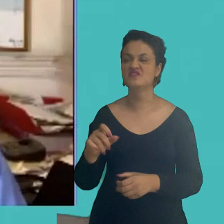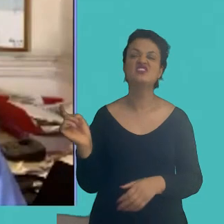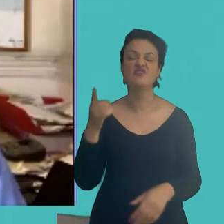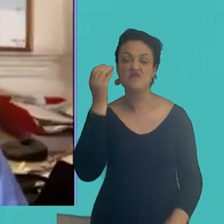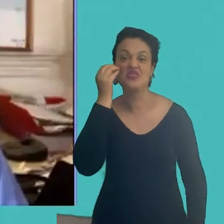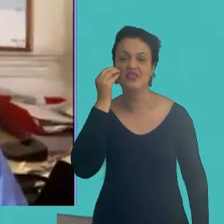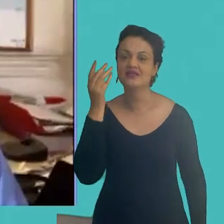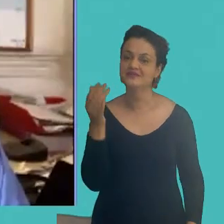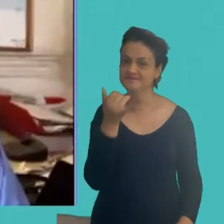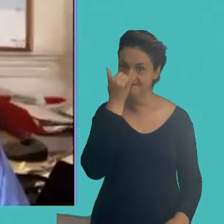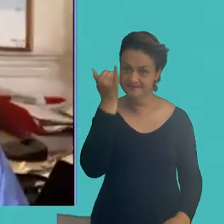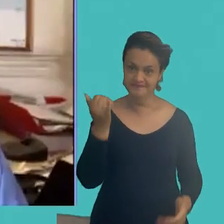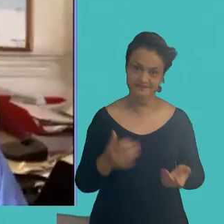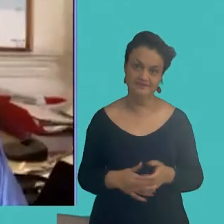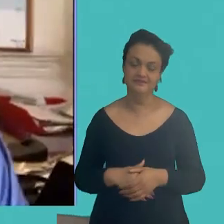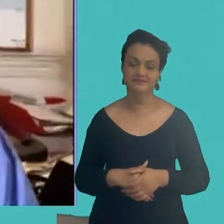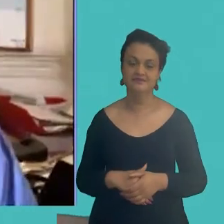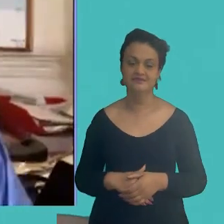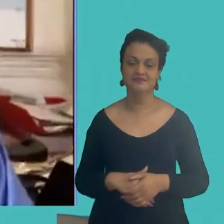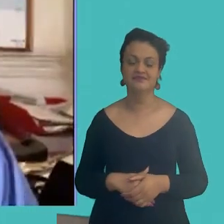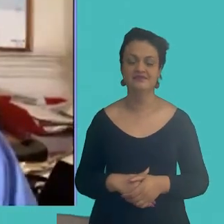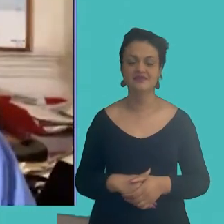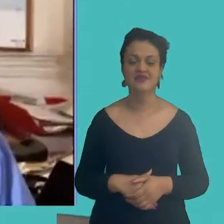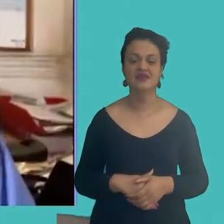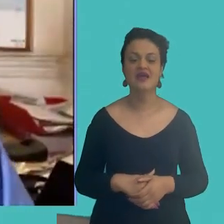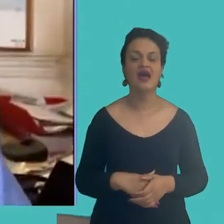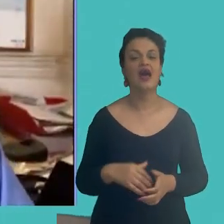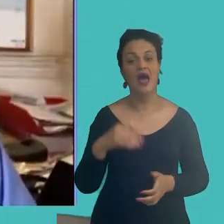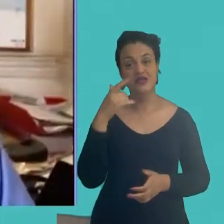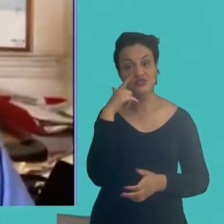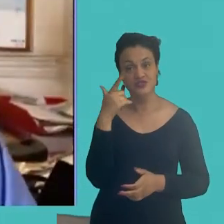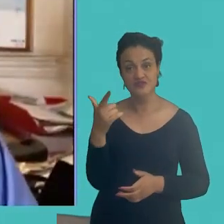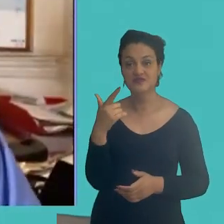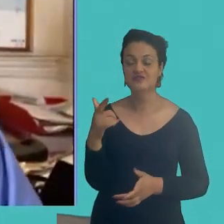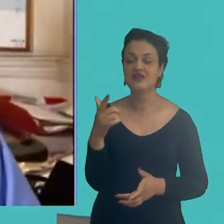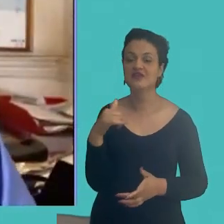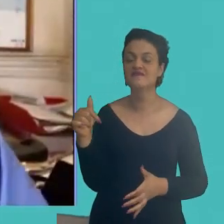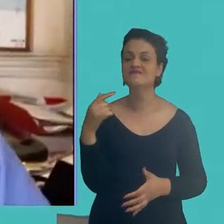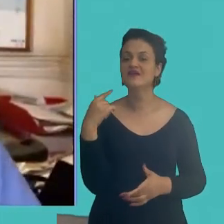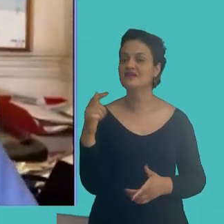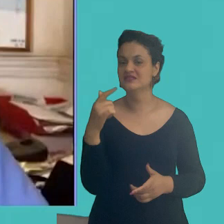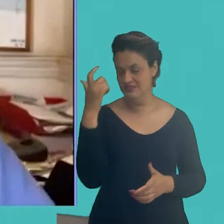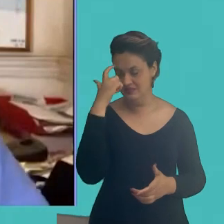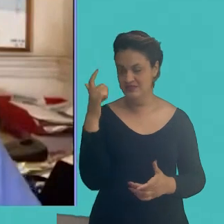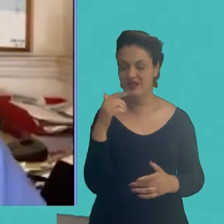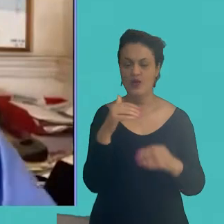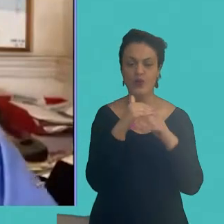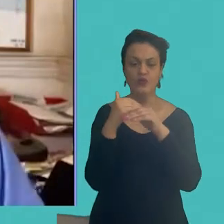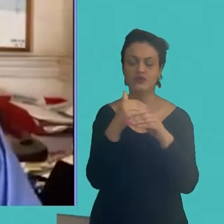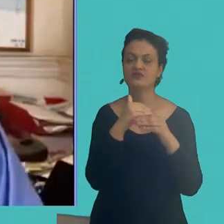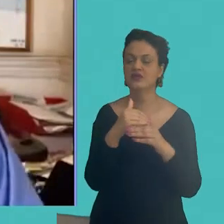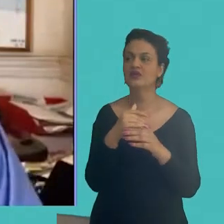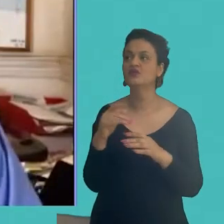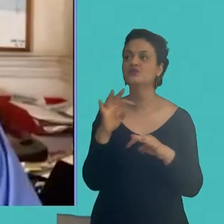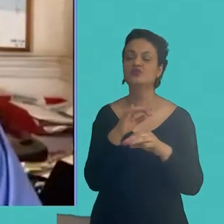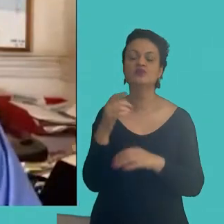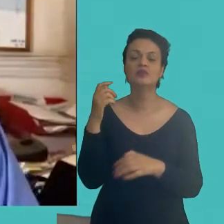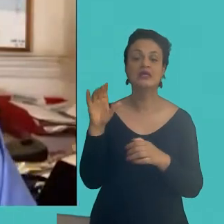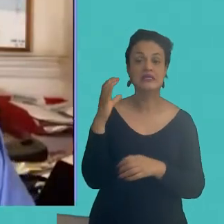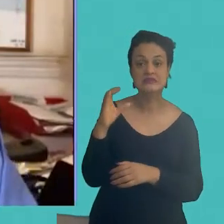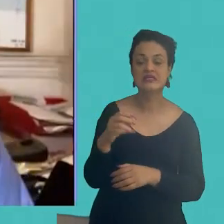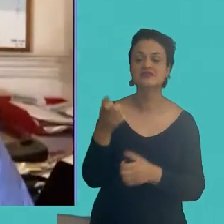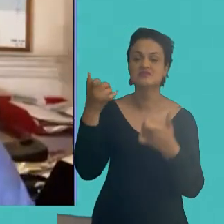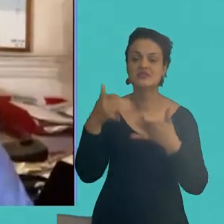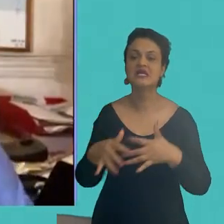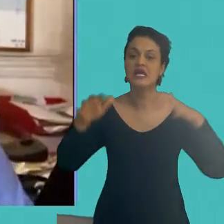nós consideramos como uma espécie de consenso entre as pessoas que aquilo que a ciência diz que